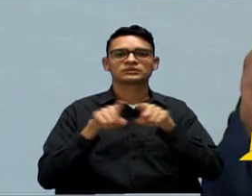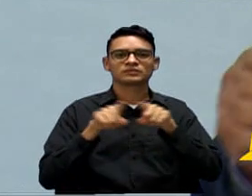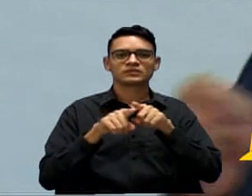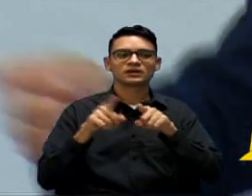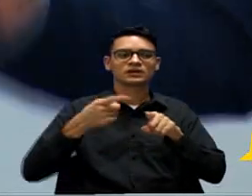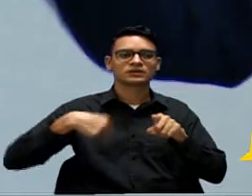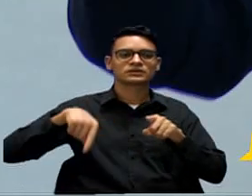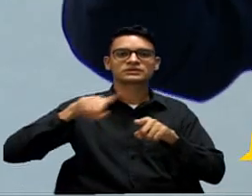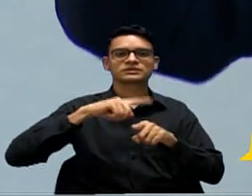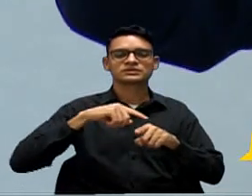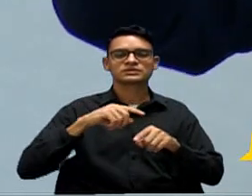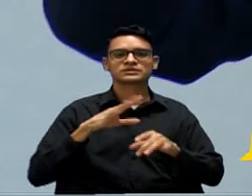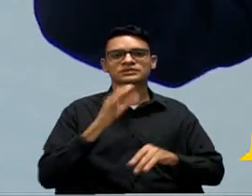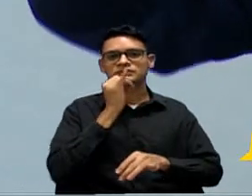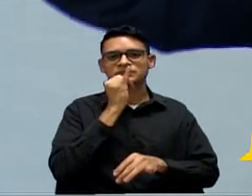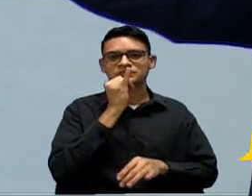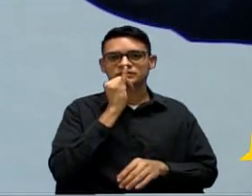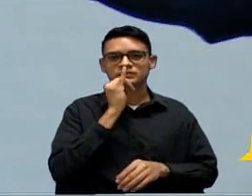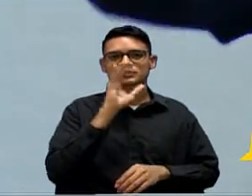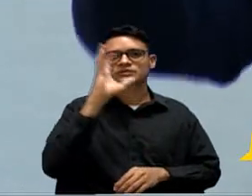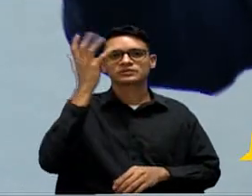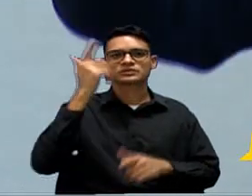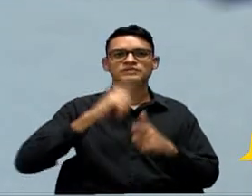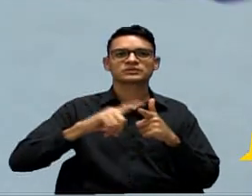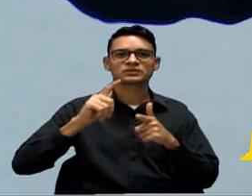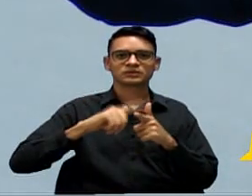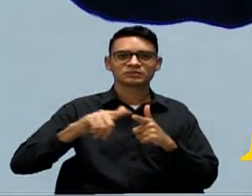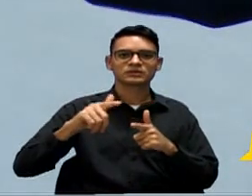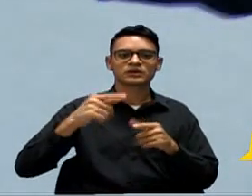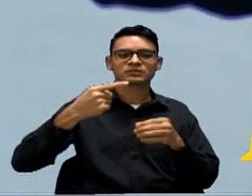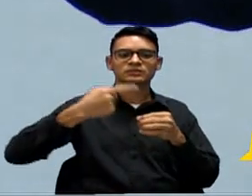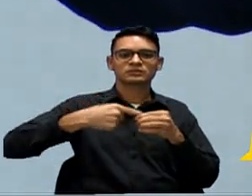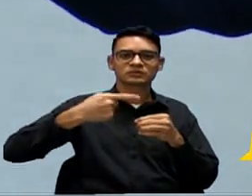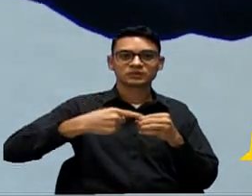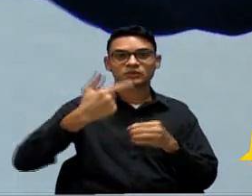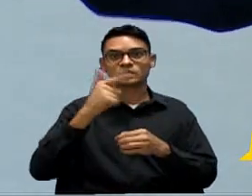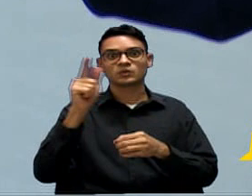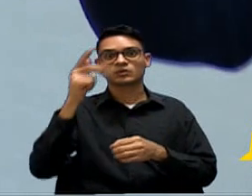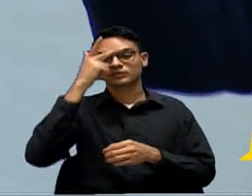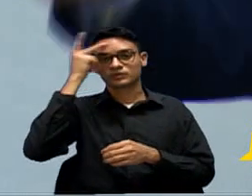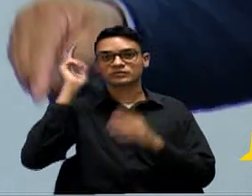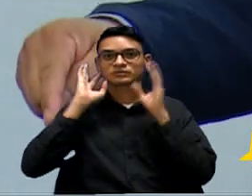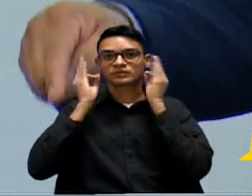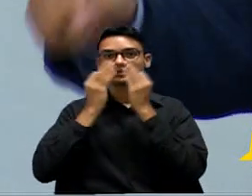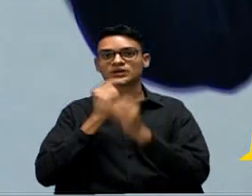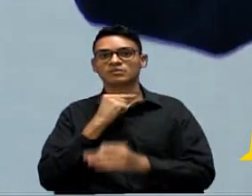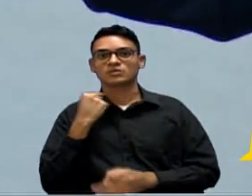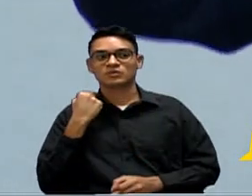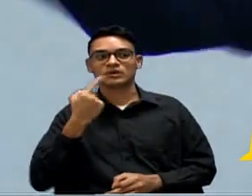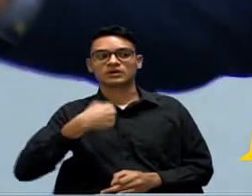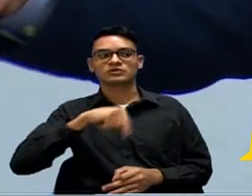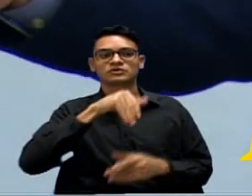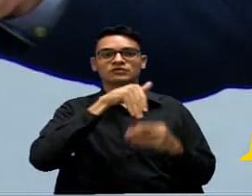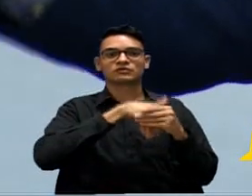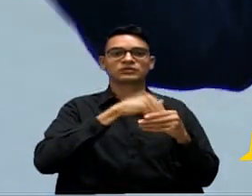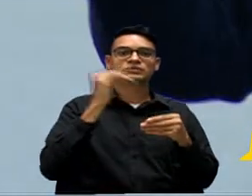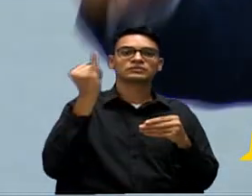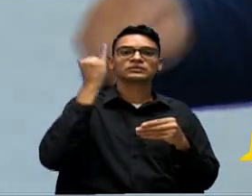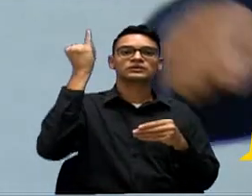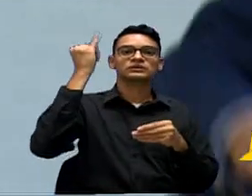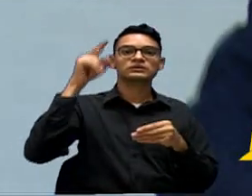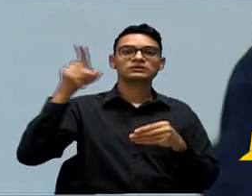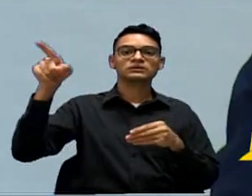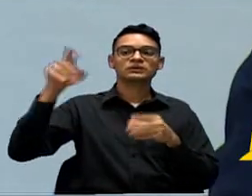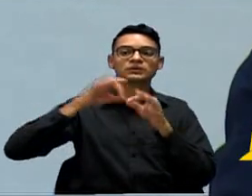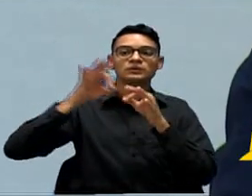nós está imune de acontecer um problema em outra cidade ou até um parente da gente morrer em outra cidade e ter uma votação importante e você estar lá na outra cidade